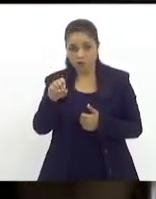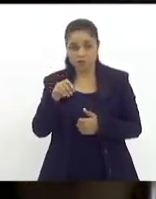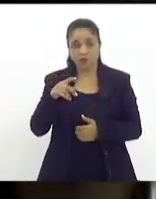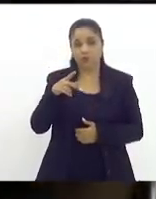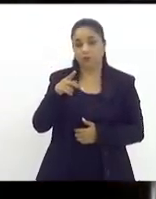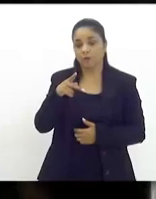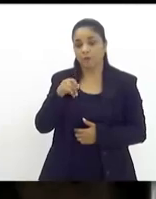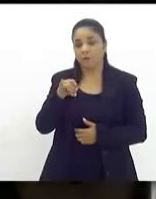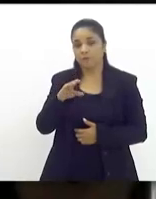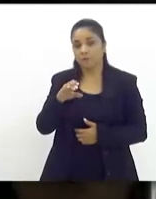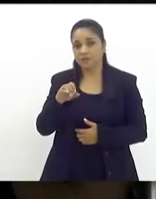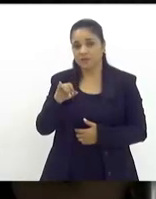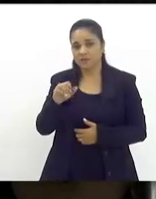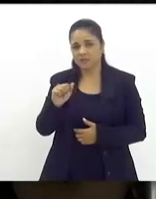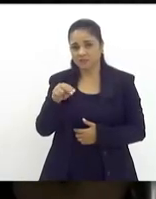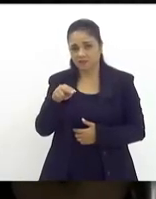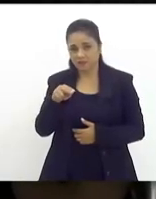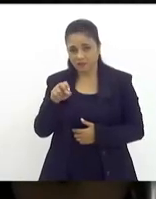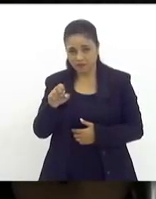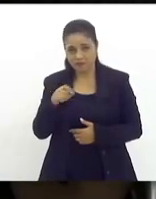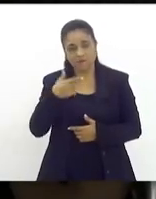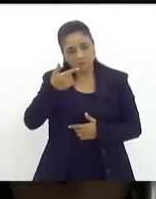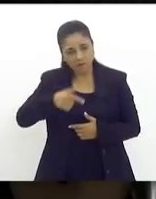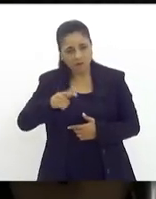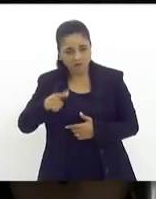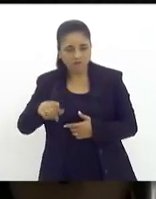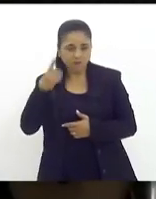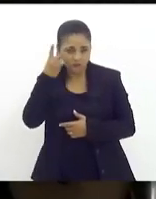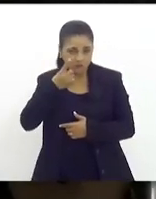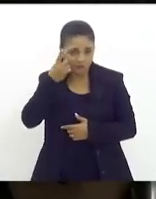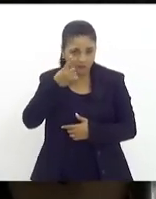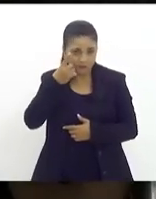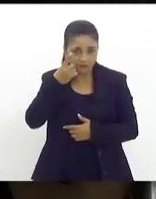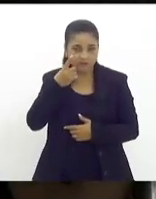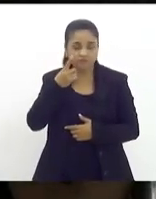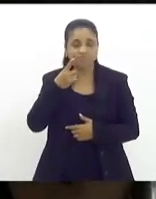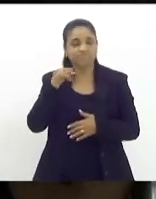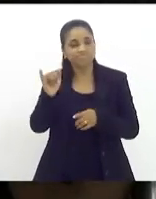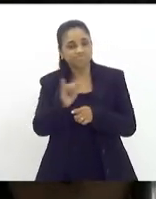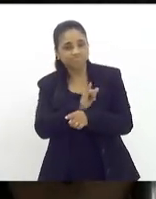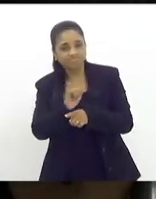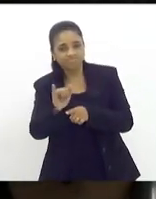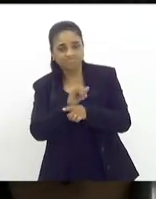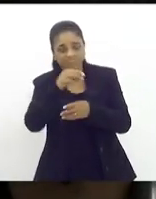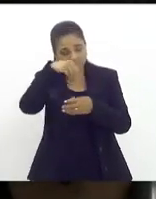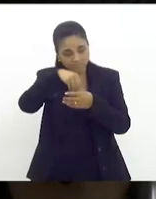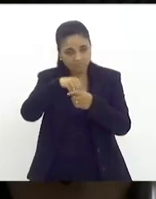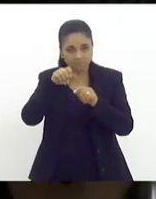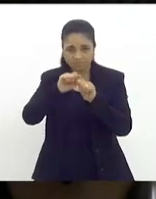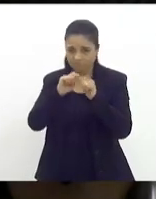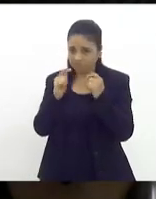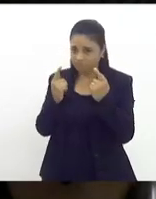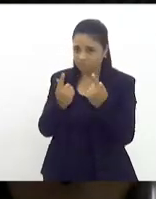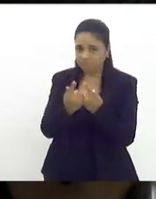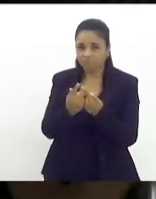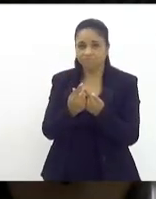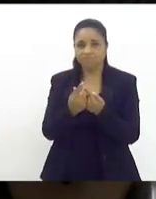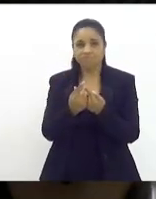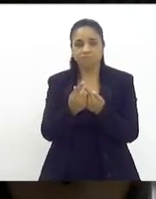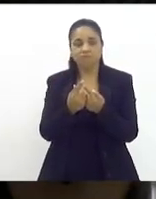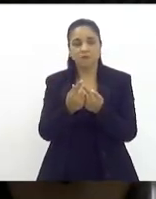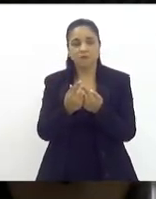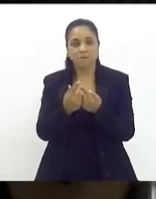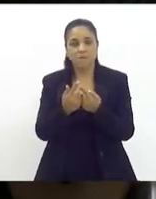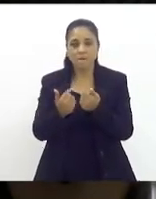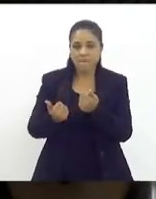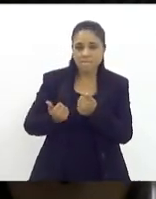Pisciani, tem mais autores, o mecanismo dentro da Assembleia Legislativa para